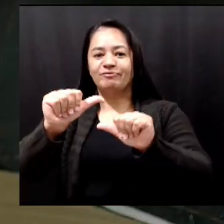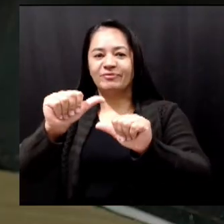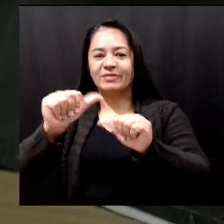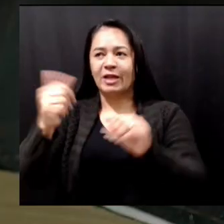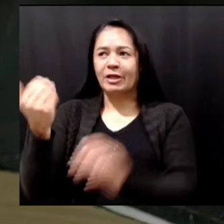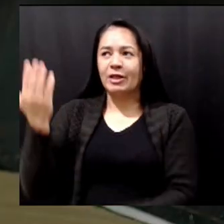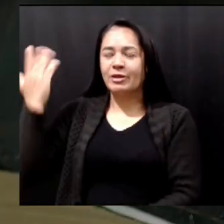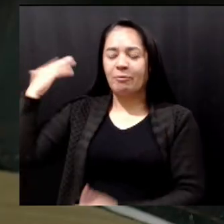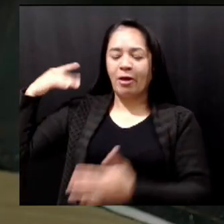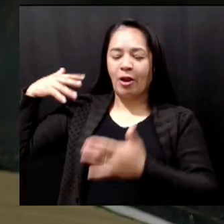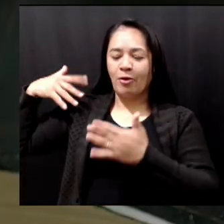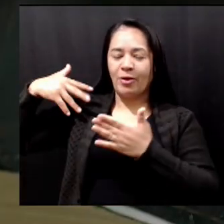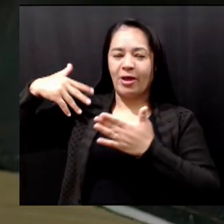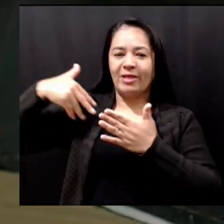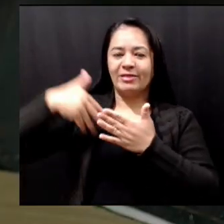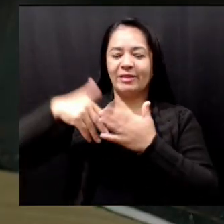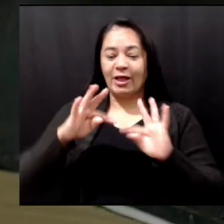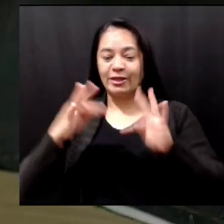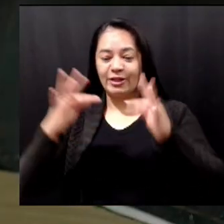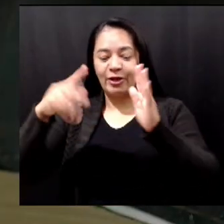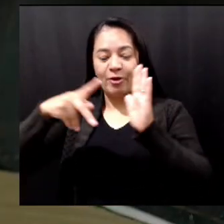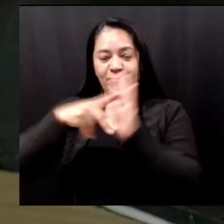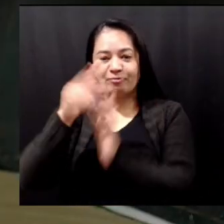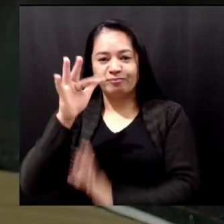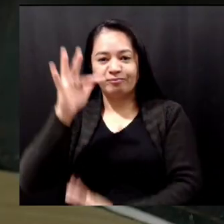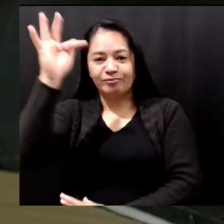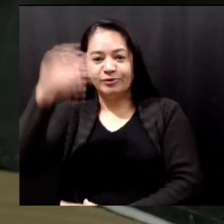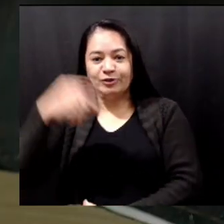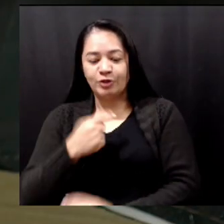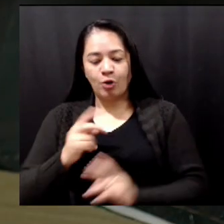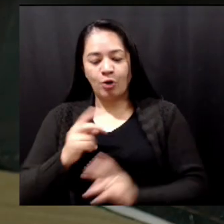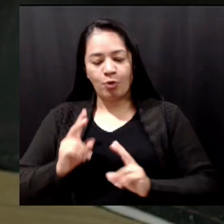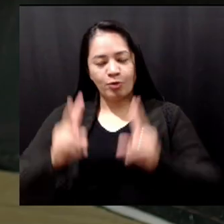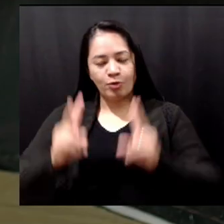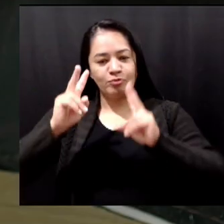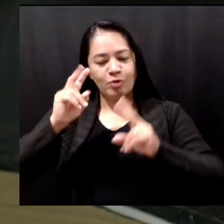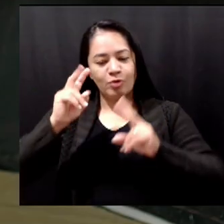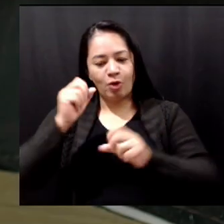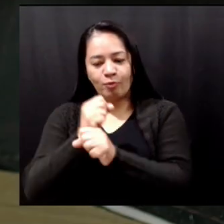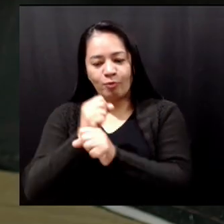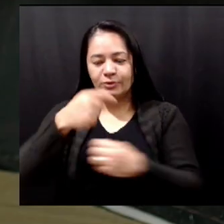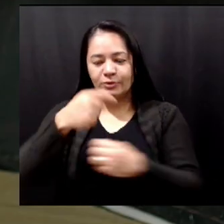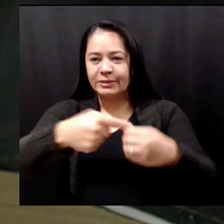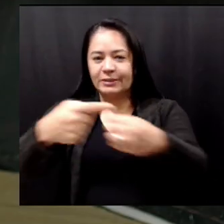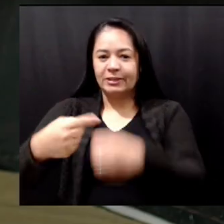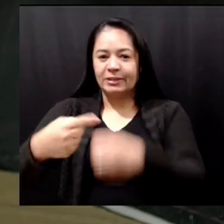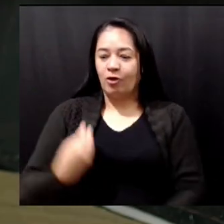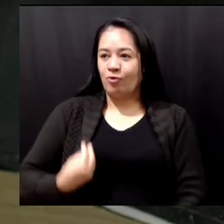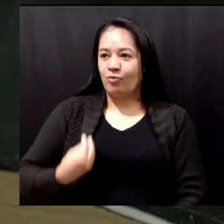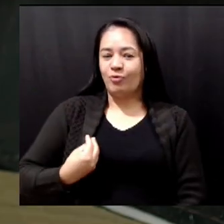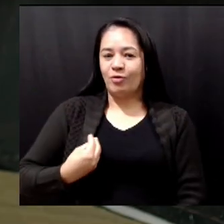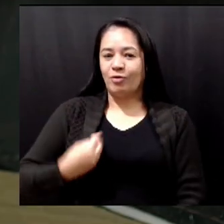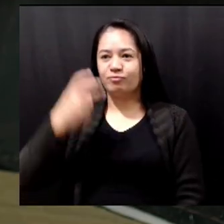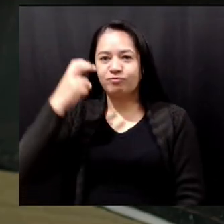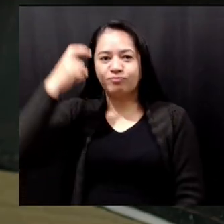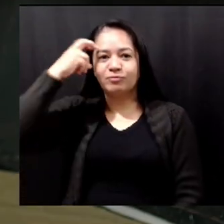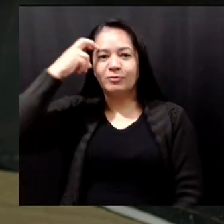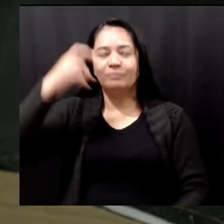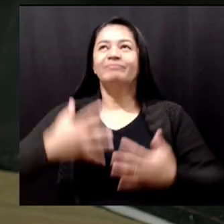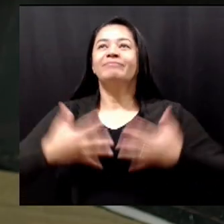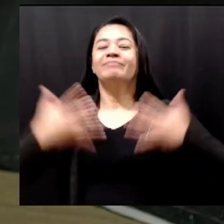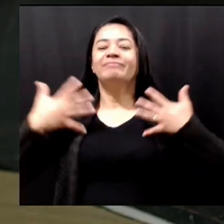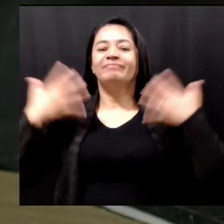tecnologia do futuro. Nós seguimos construindo uma cidade viva, inteligente e cheia de orgulho.